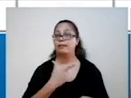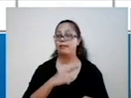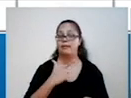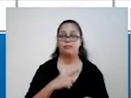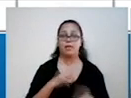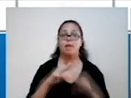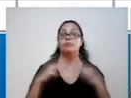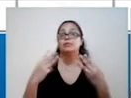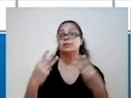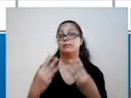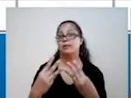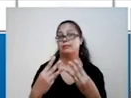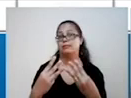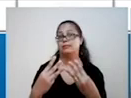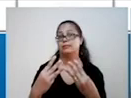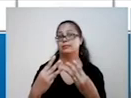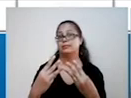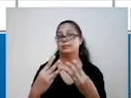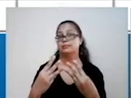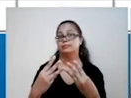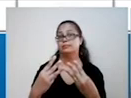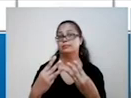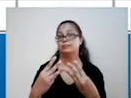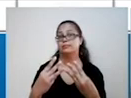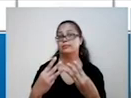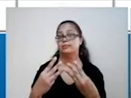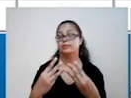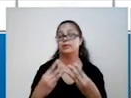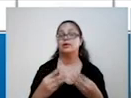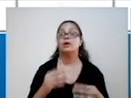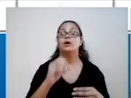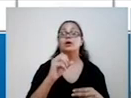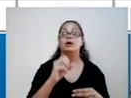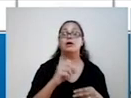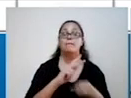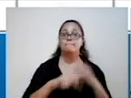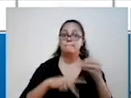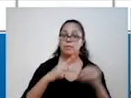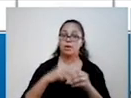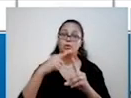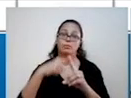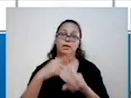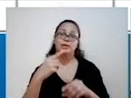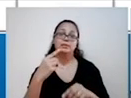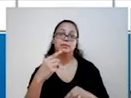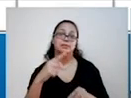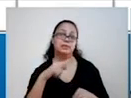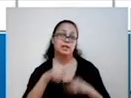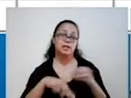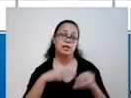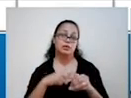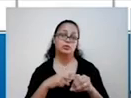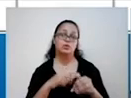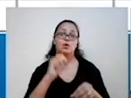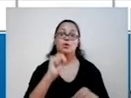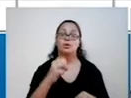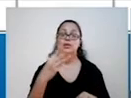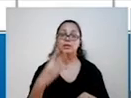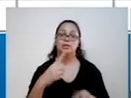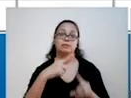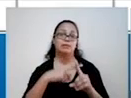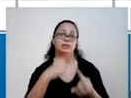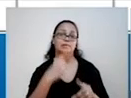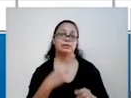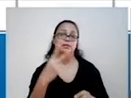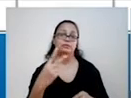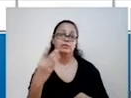de massa. Então, vamos calcular que a massa é igual a prótons mais nêutrons. 83 mais 126, que é